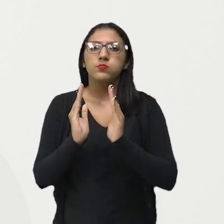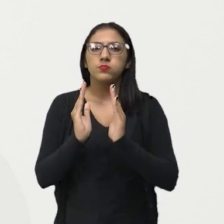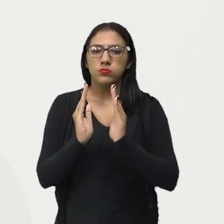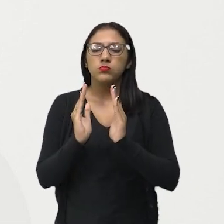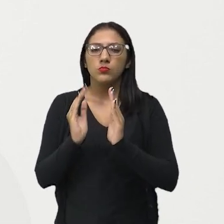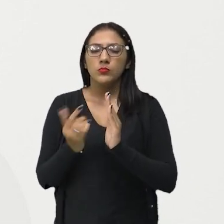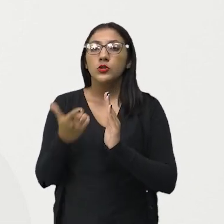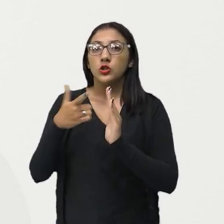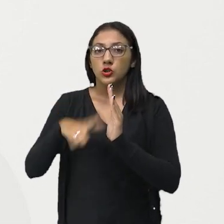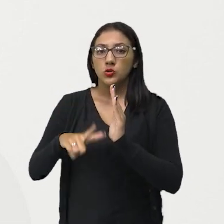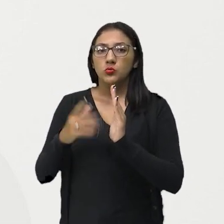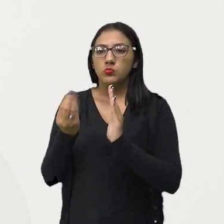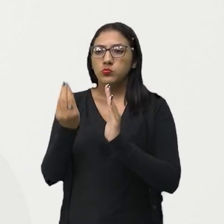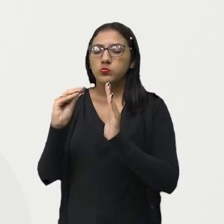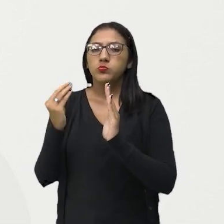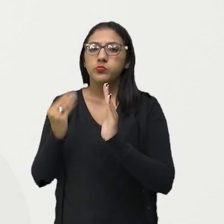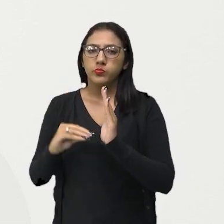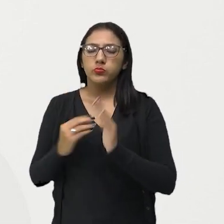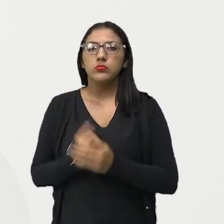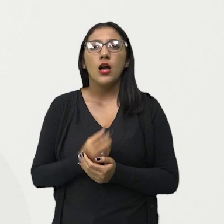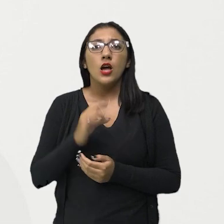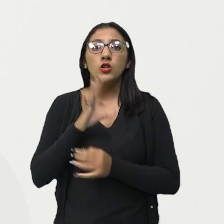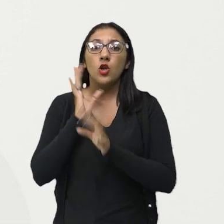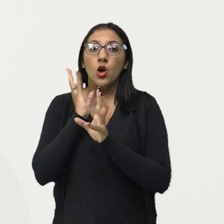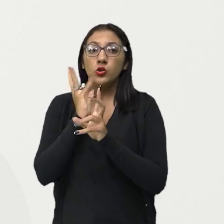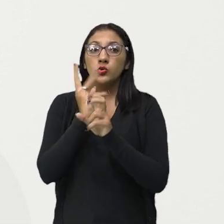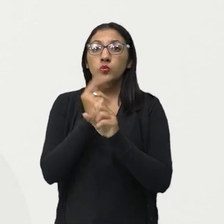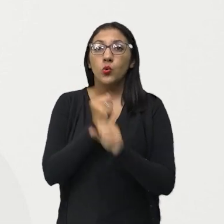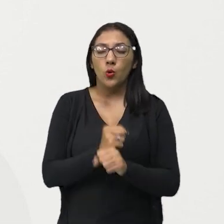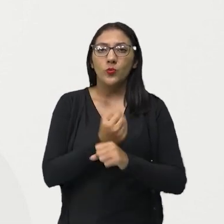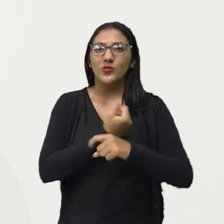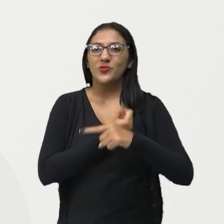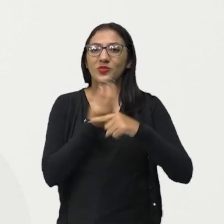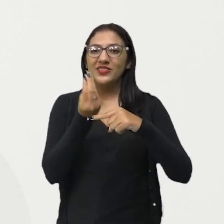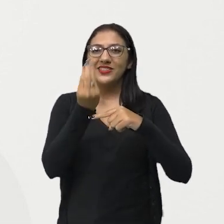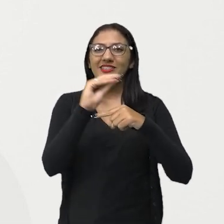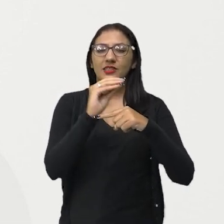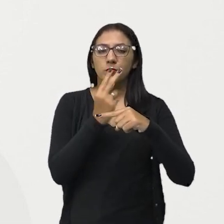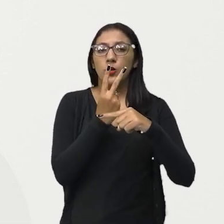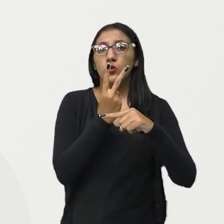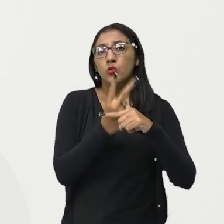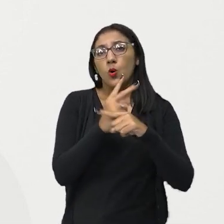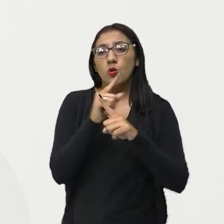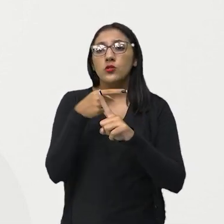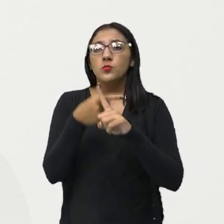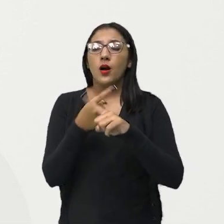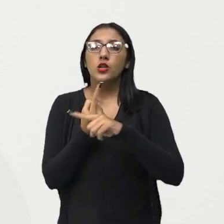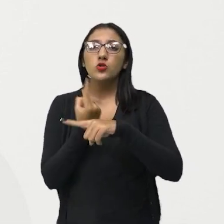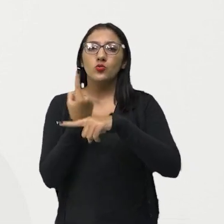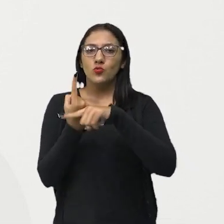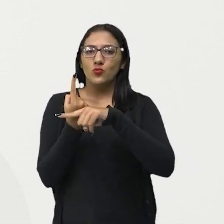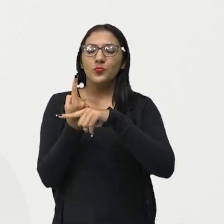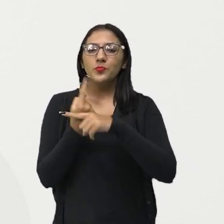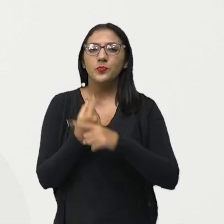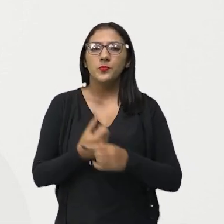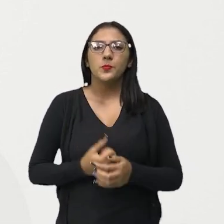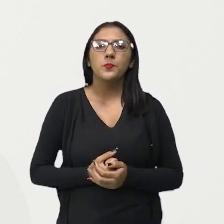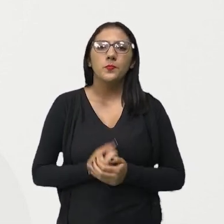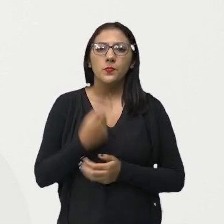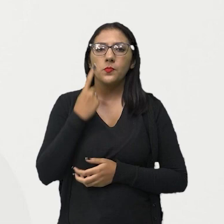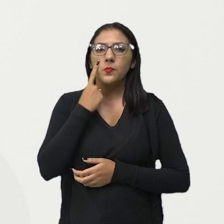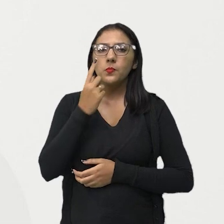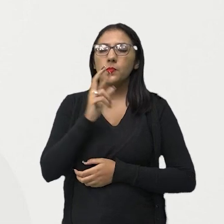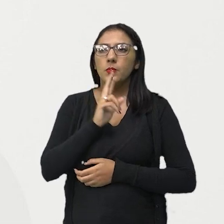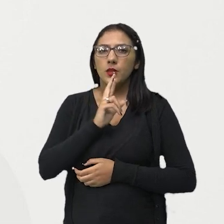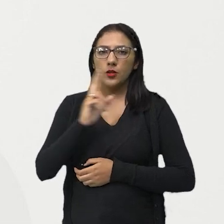gente faz a operação somente com os numeradores. No caso aqui, 2 somado com 1. 2 somado com